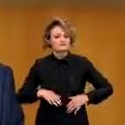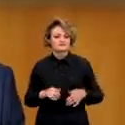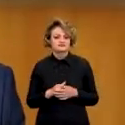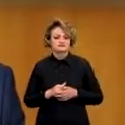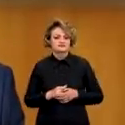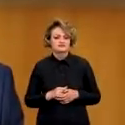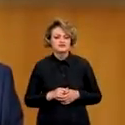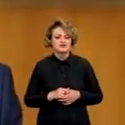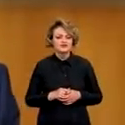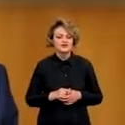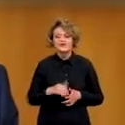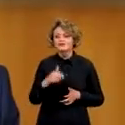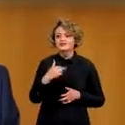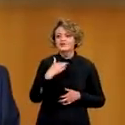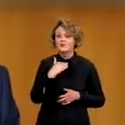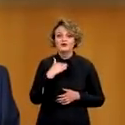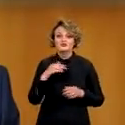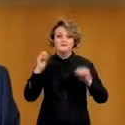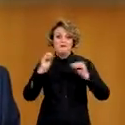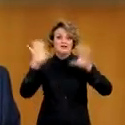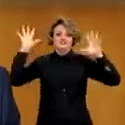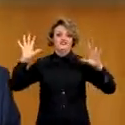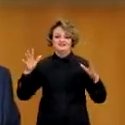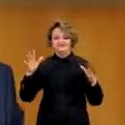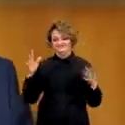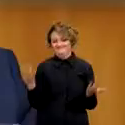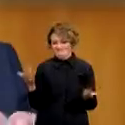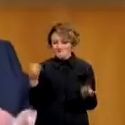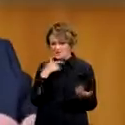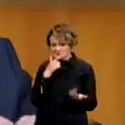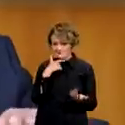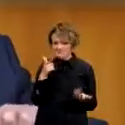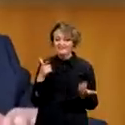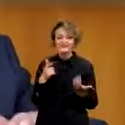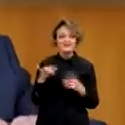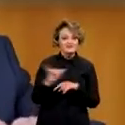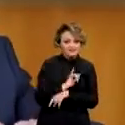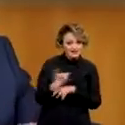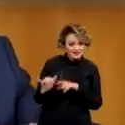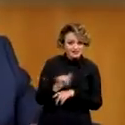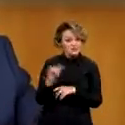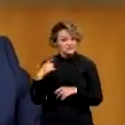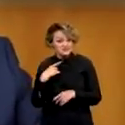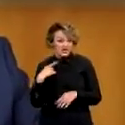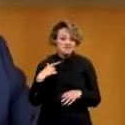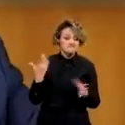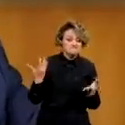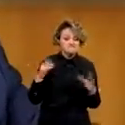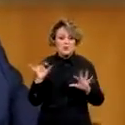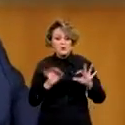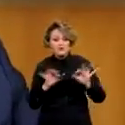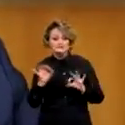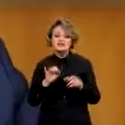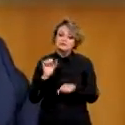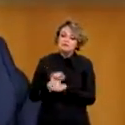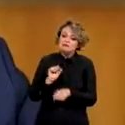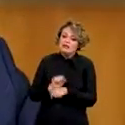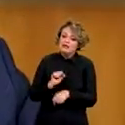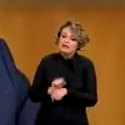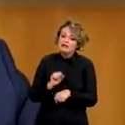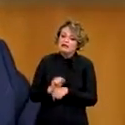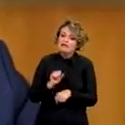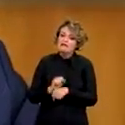a gente não pode fazer mágica em economia. Tem um jogo que você tem que jogar. Você tem que tranquilizar